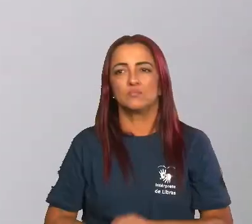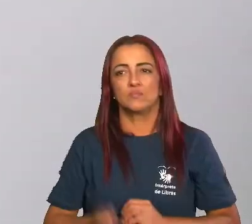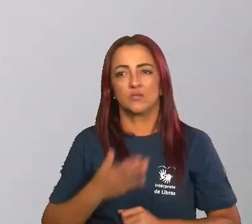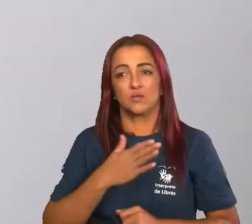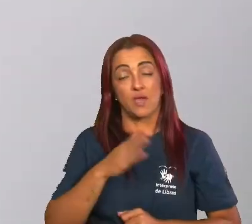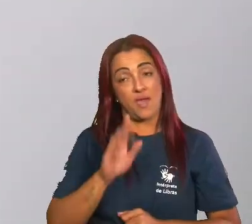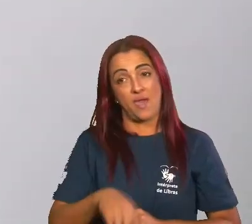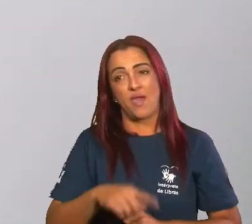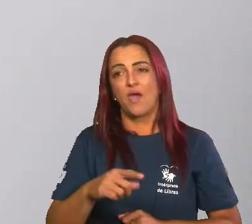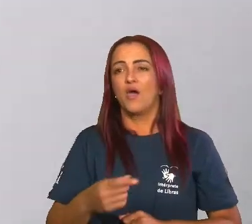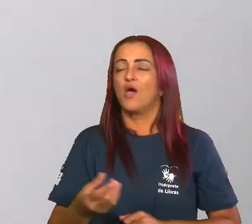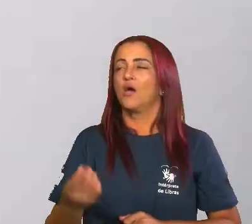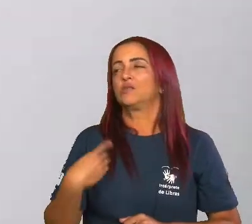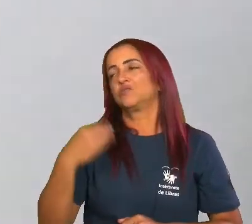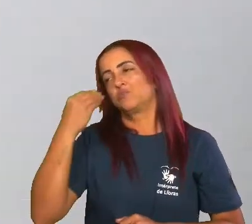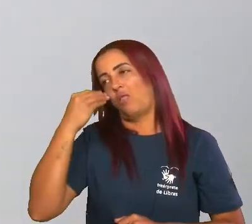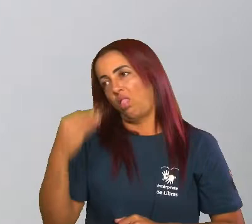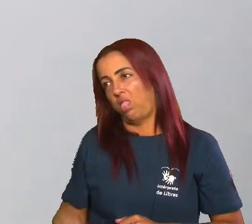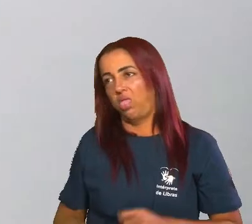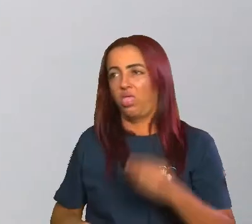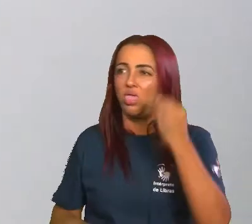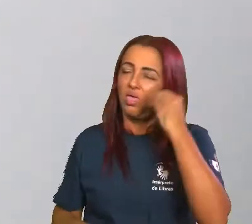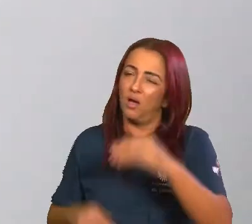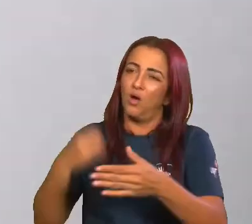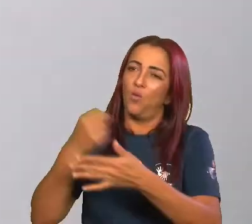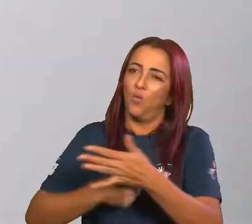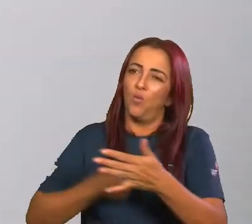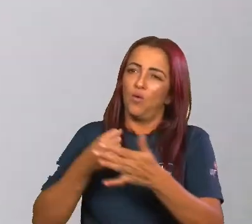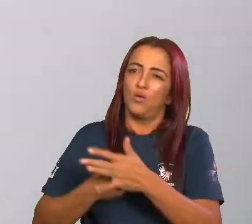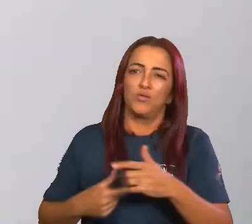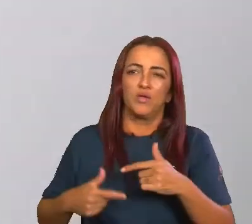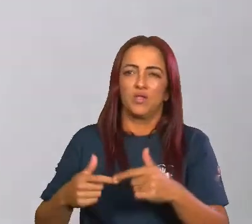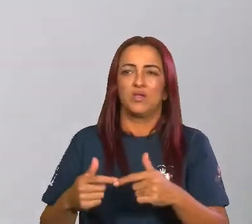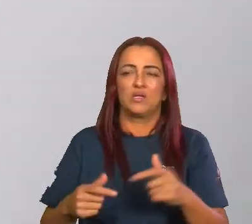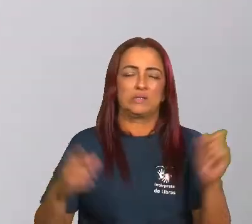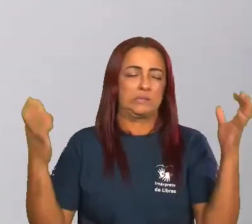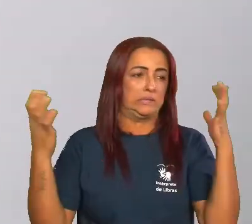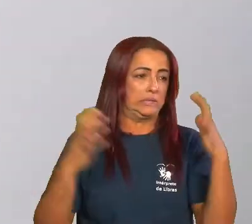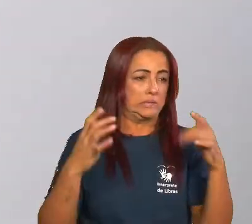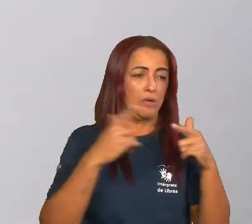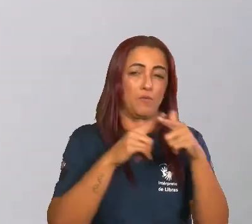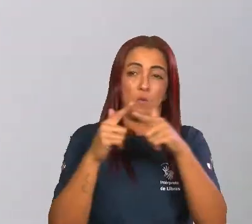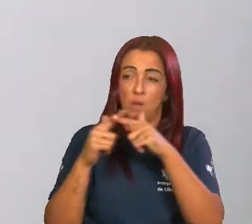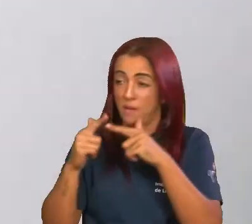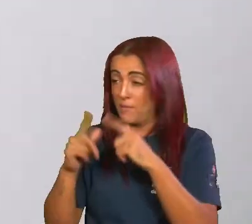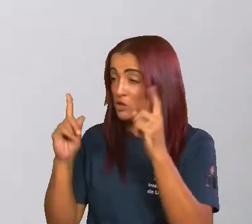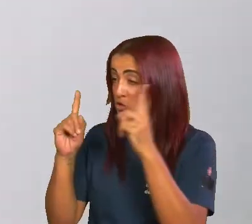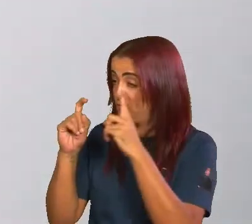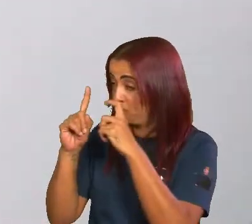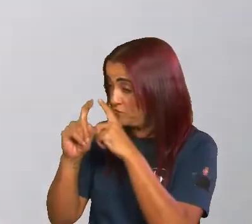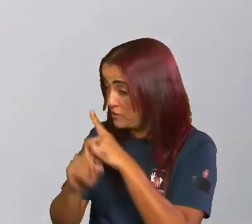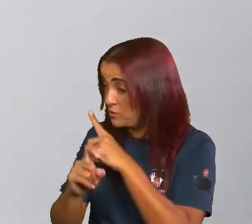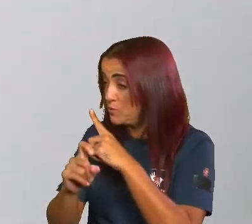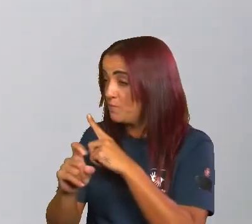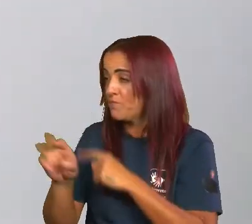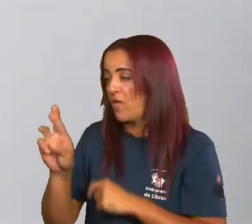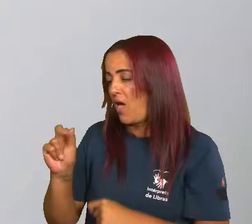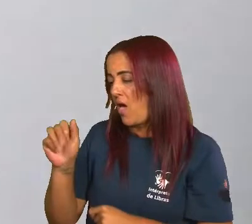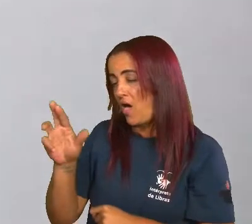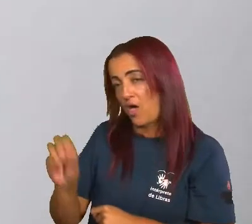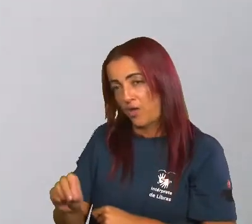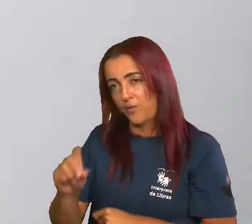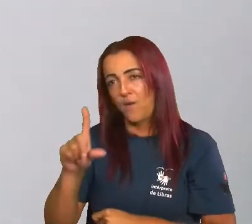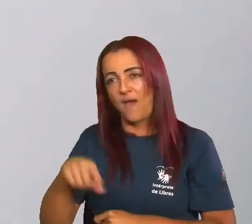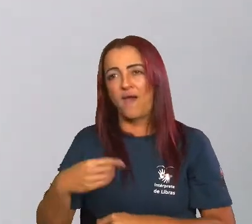Ser raro é nunca desistir de lutar, mesmo que as tempestades venham. Na verdade, ser raro